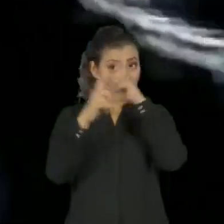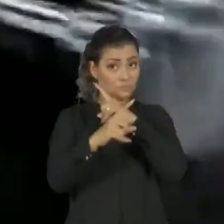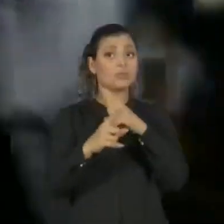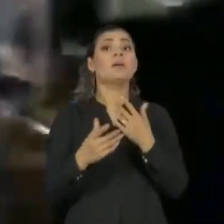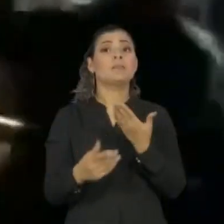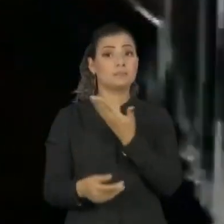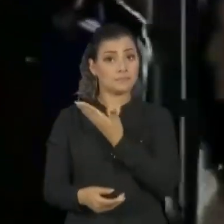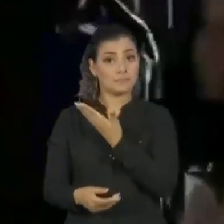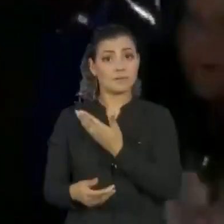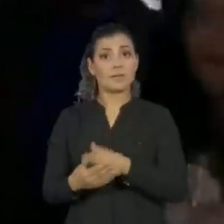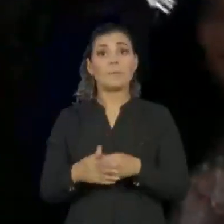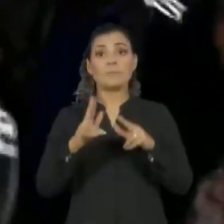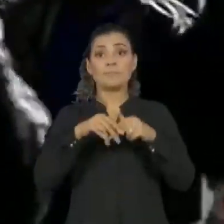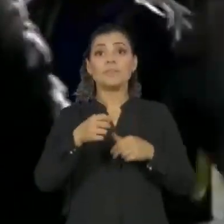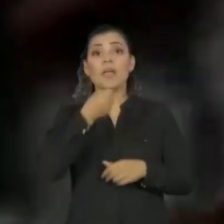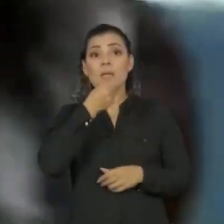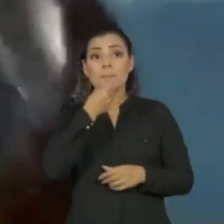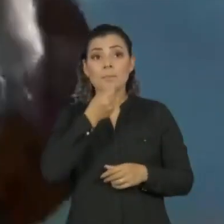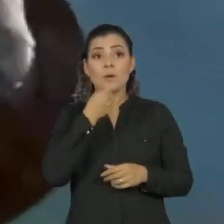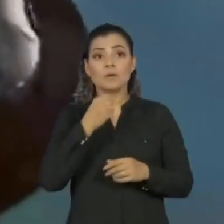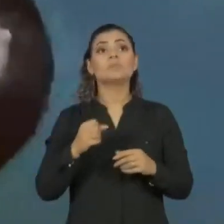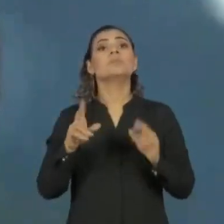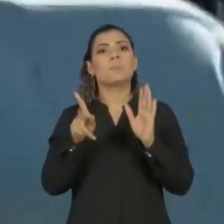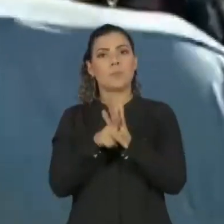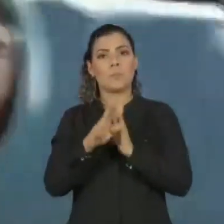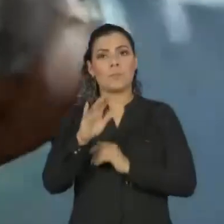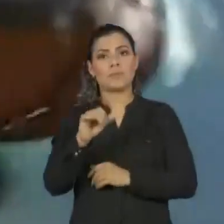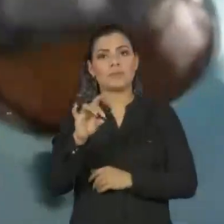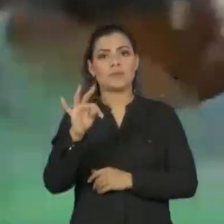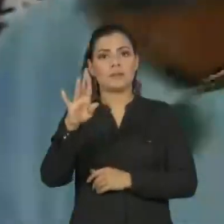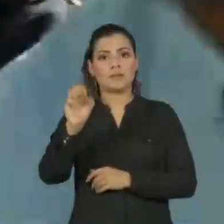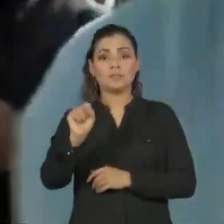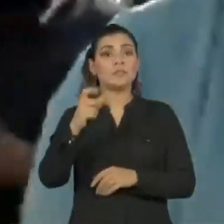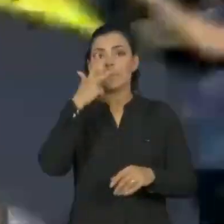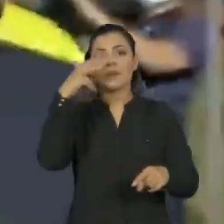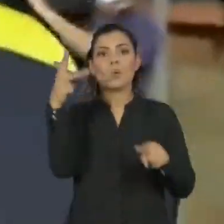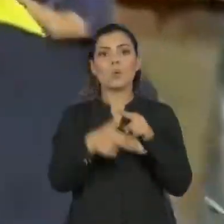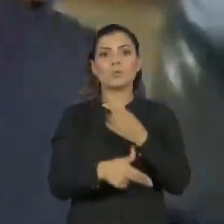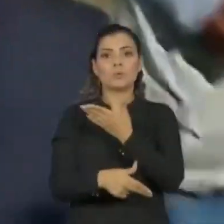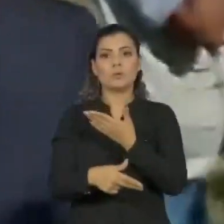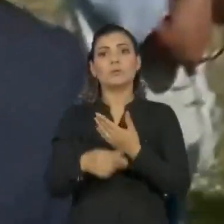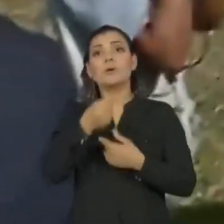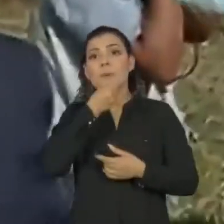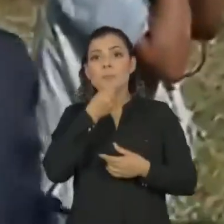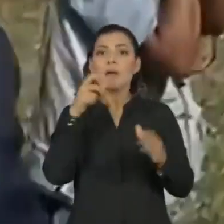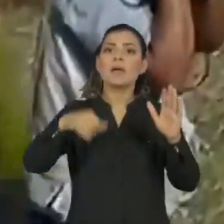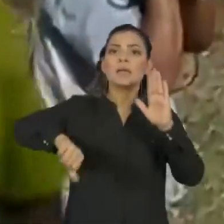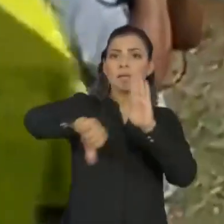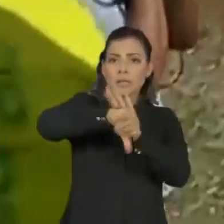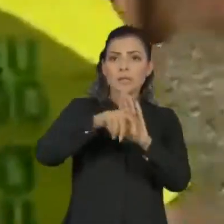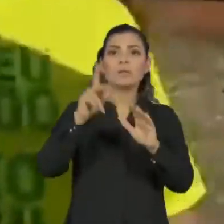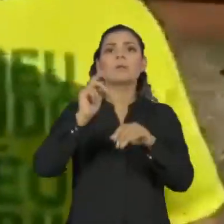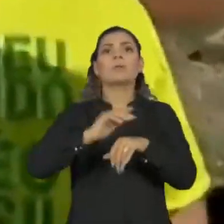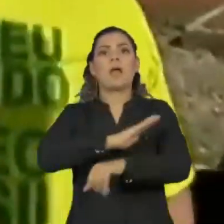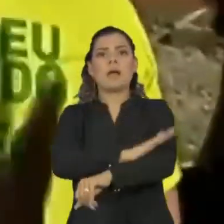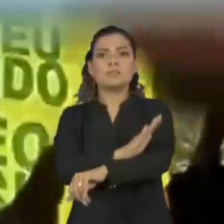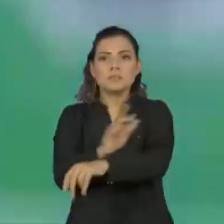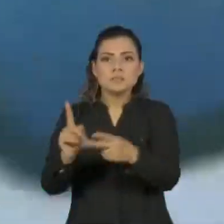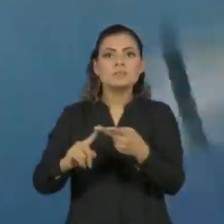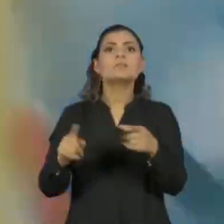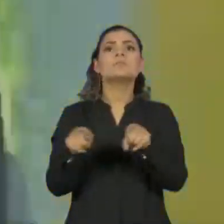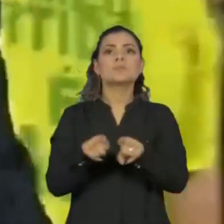pelos apoiadores do ministro com repórter da tv bandeirantes chegou a ser interrompido no meio da transmissão que apura crime de racismo